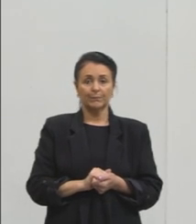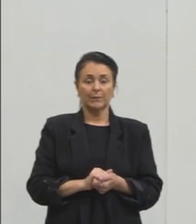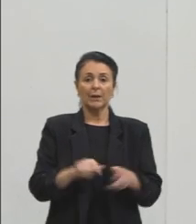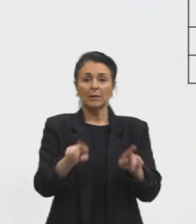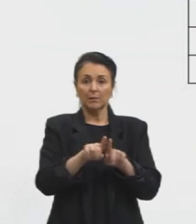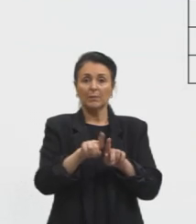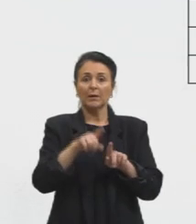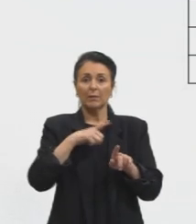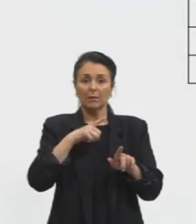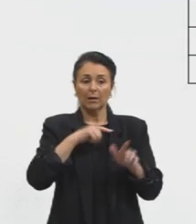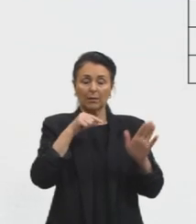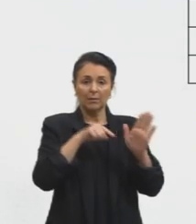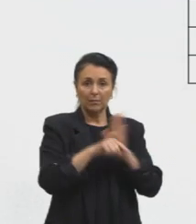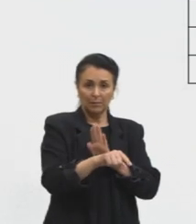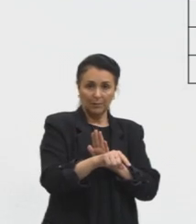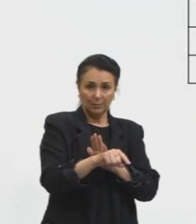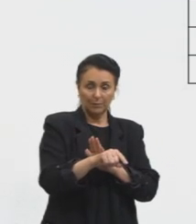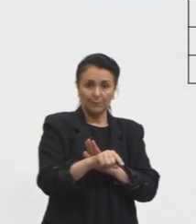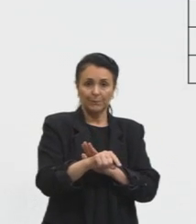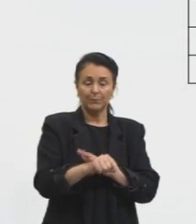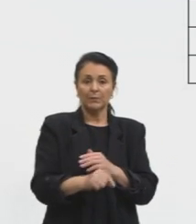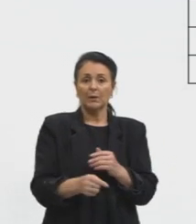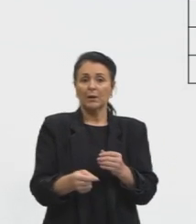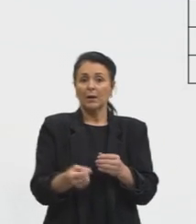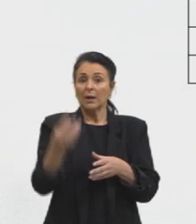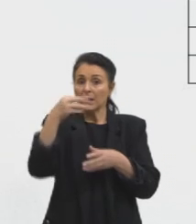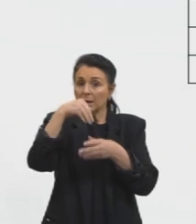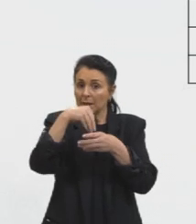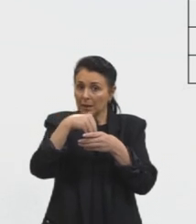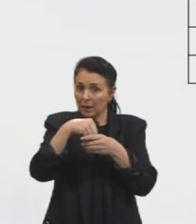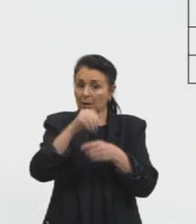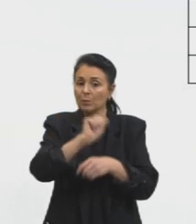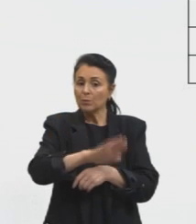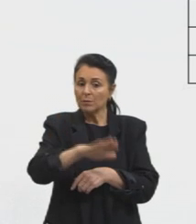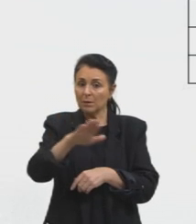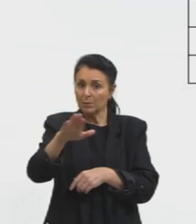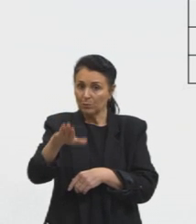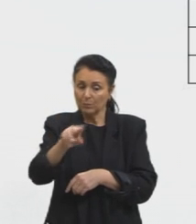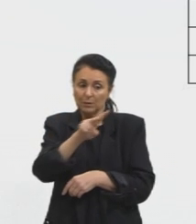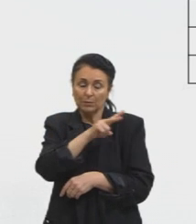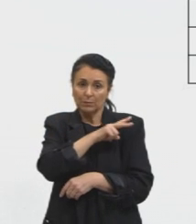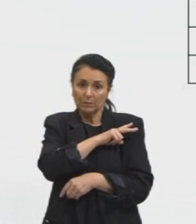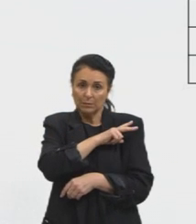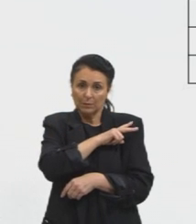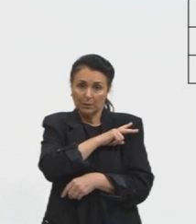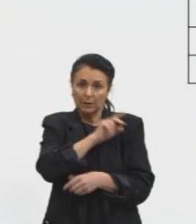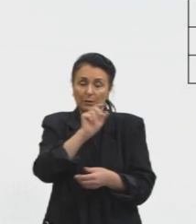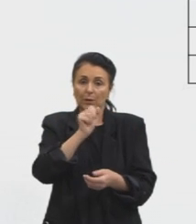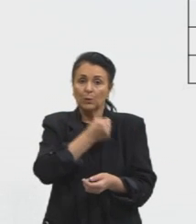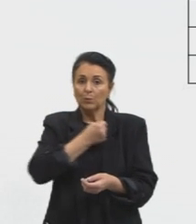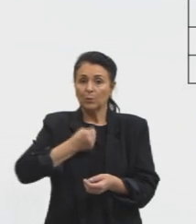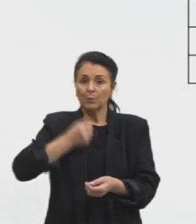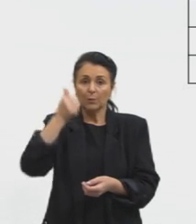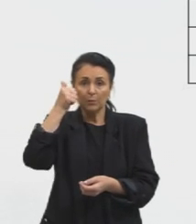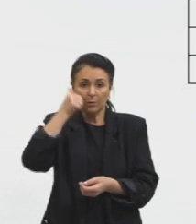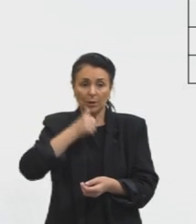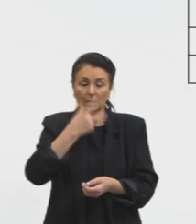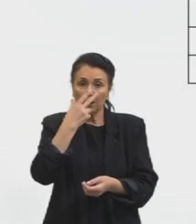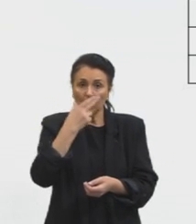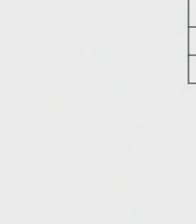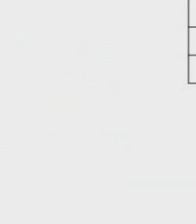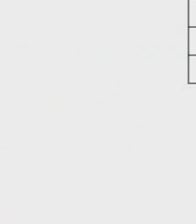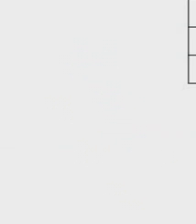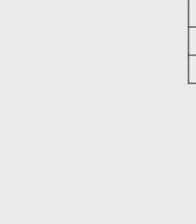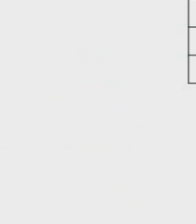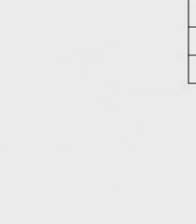ainda nos dias voltando lá para o slide dentre os alunos da segunda série o número de mulheres é igual número